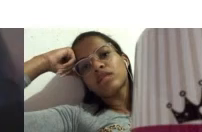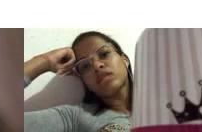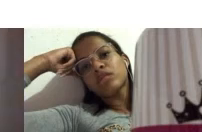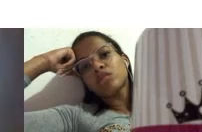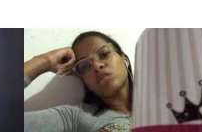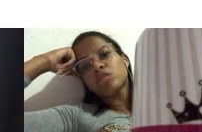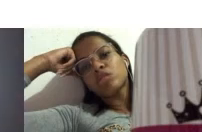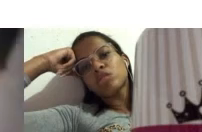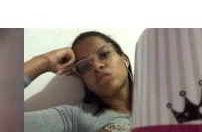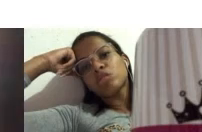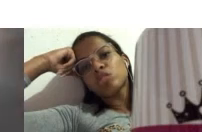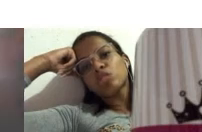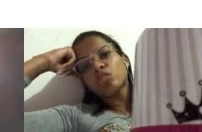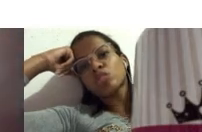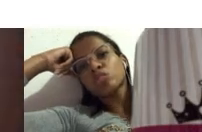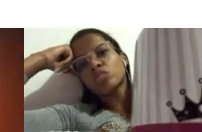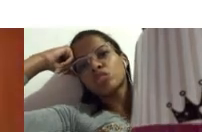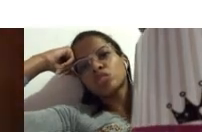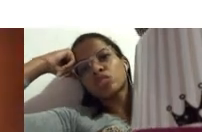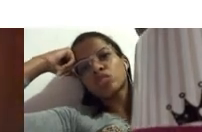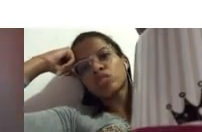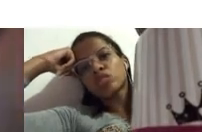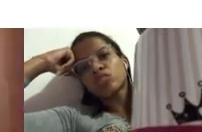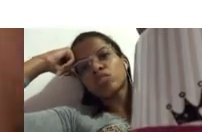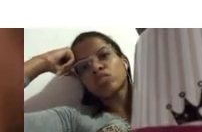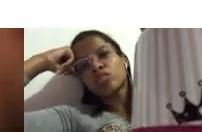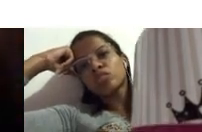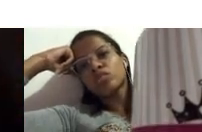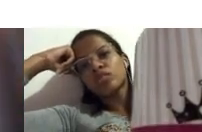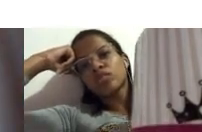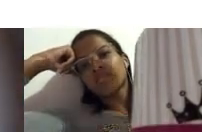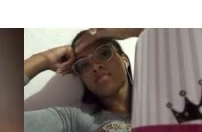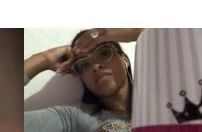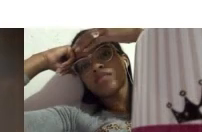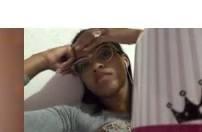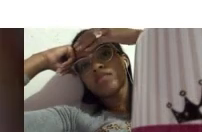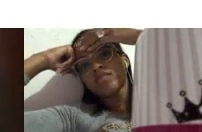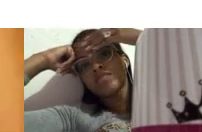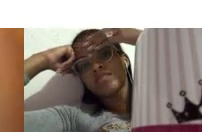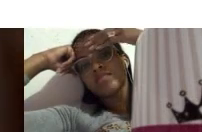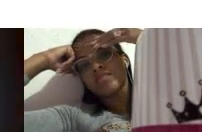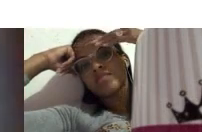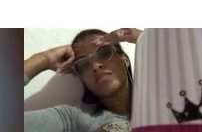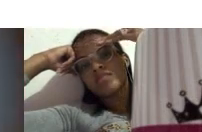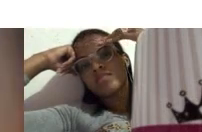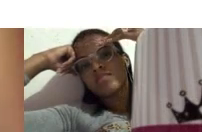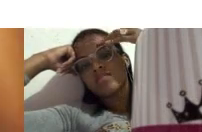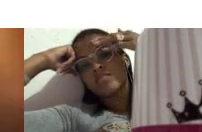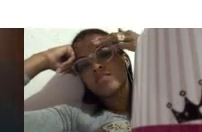Pablo já falou. Saulo, tá certo ou errado? Não tô conseguindo enxergar. Pera aí, agora eu